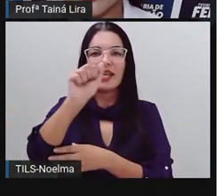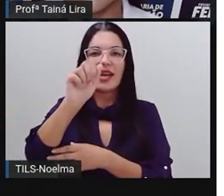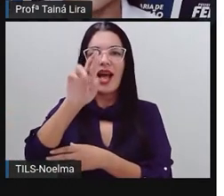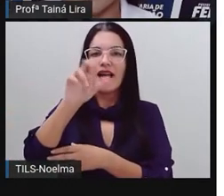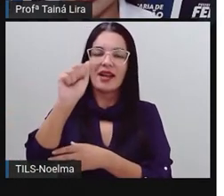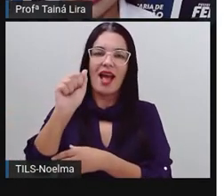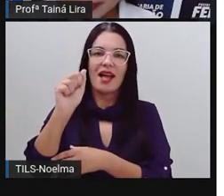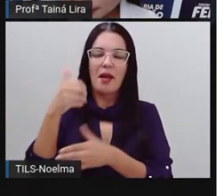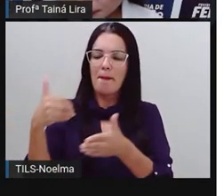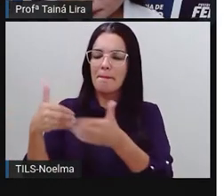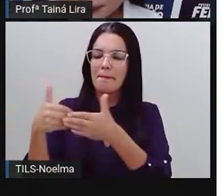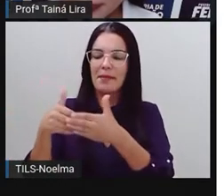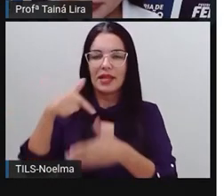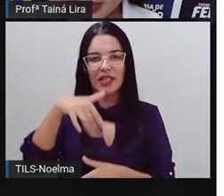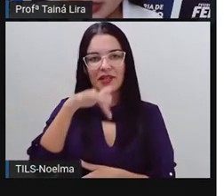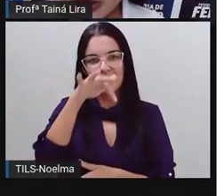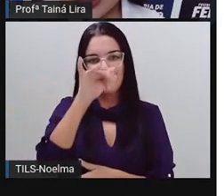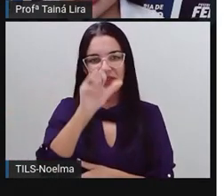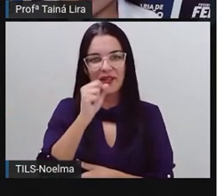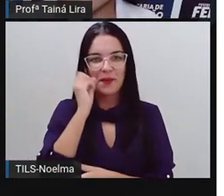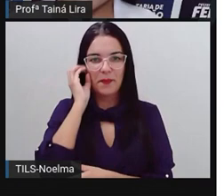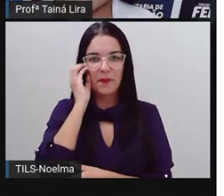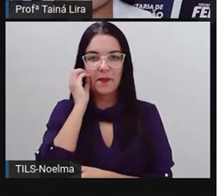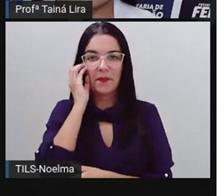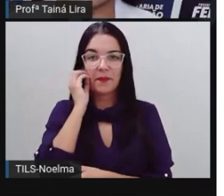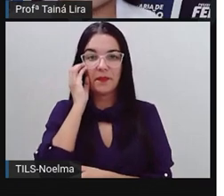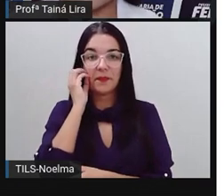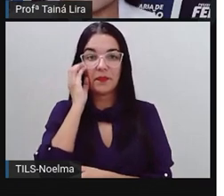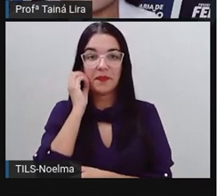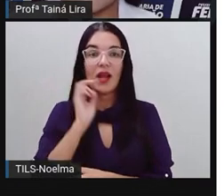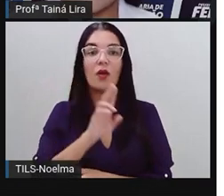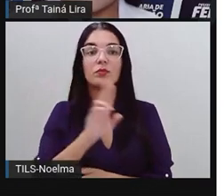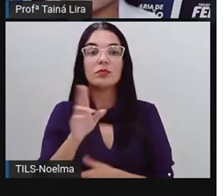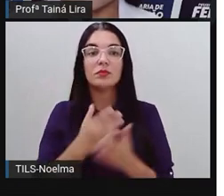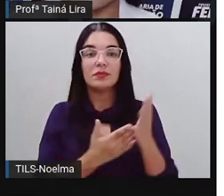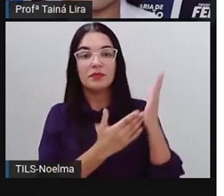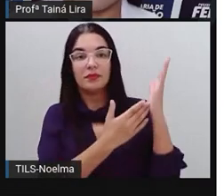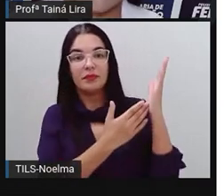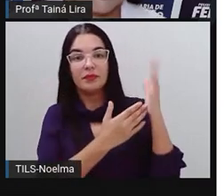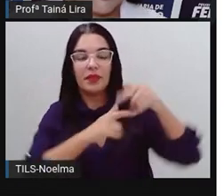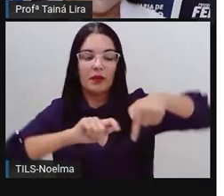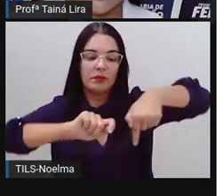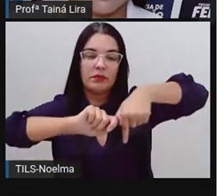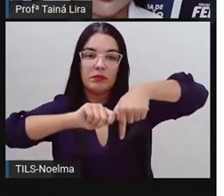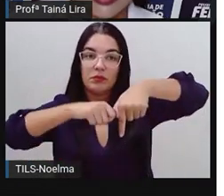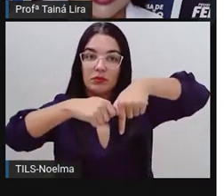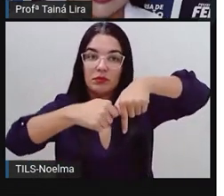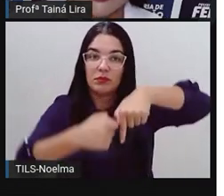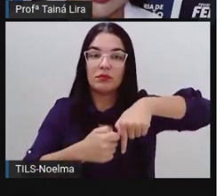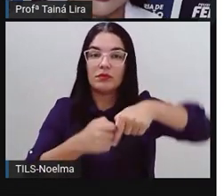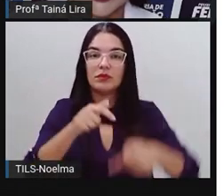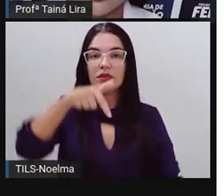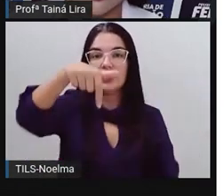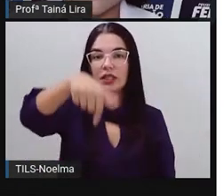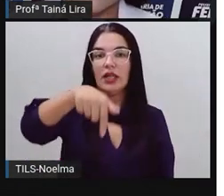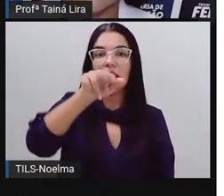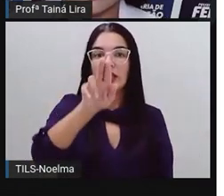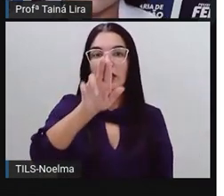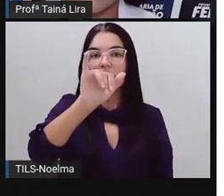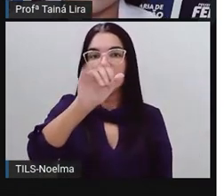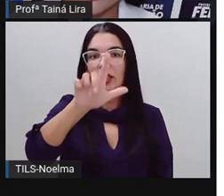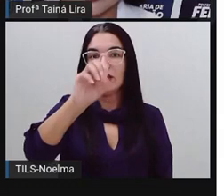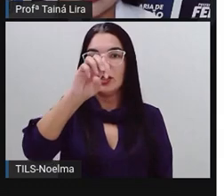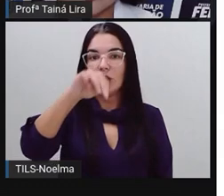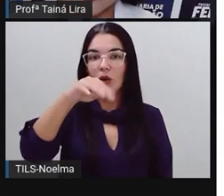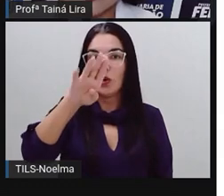Feira de Santana Tá bom e olha lá é os quilombos né que é para falou anteriormente